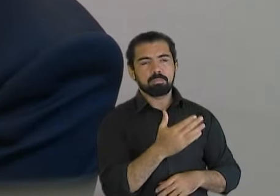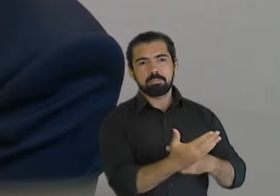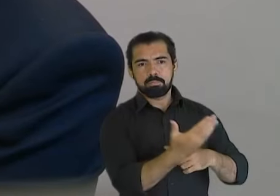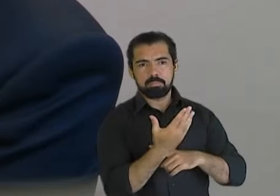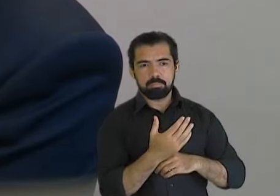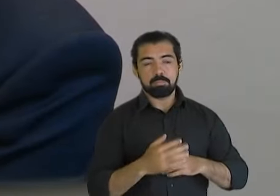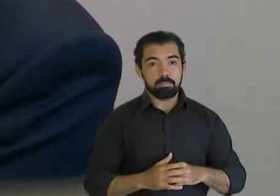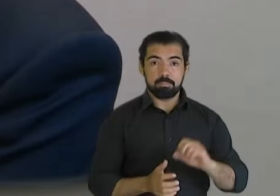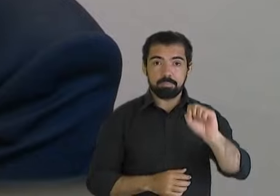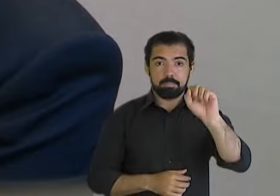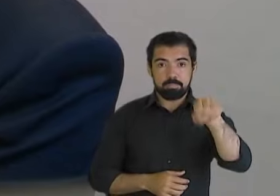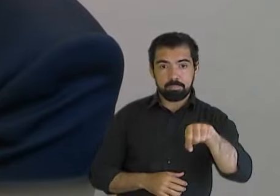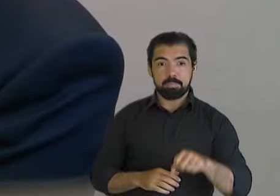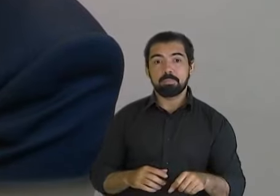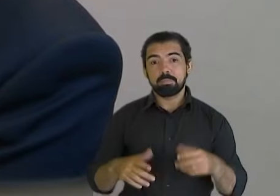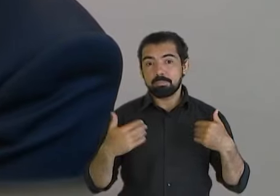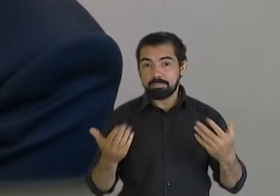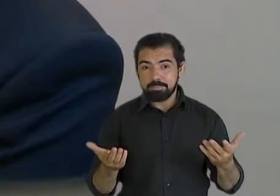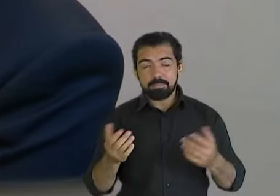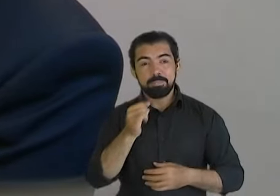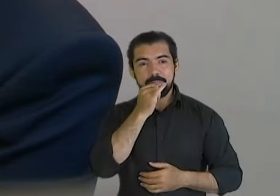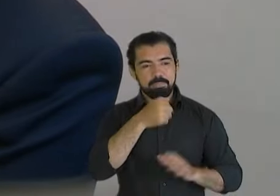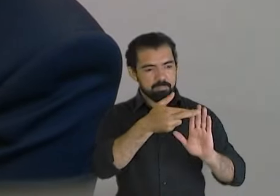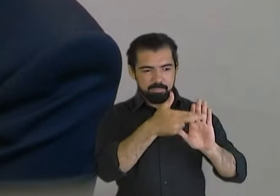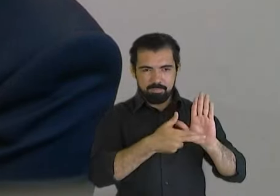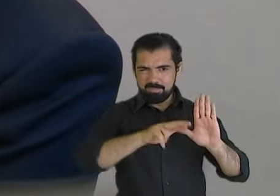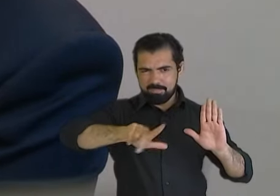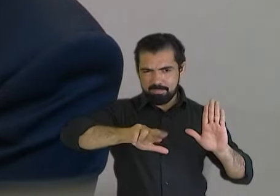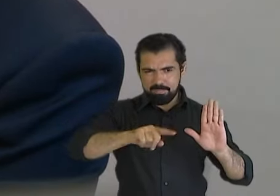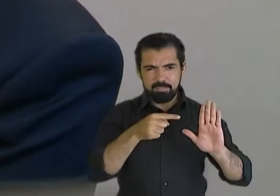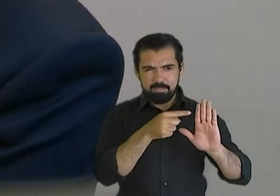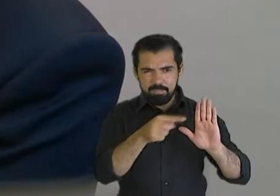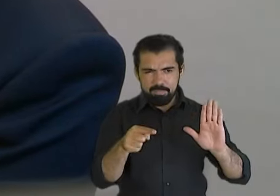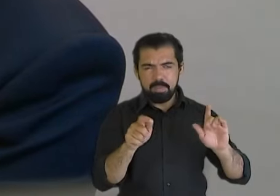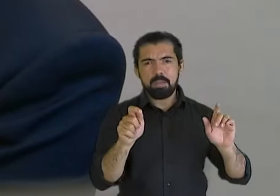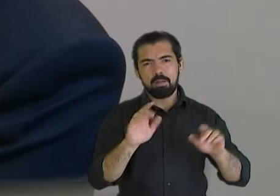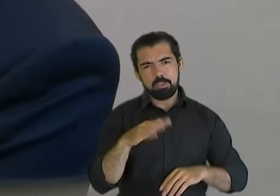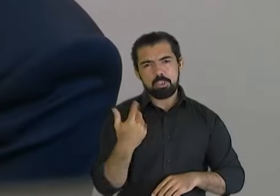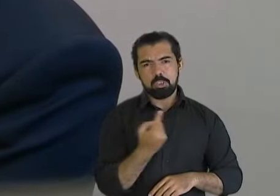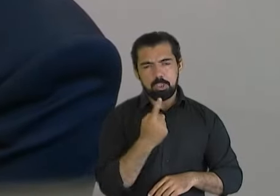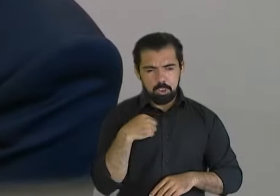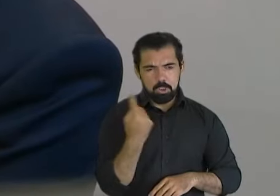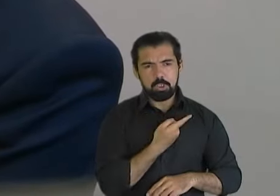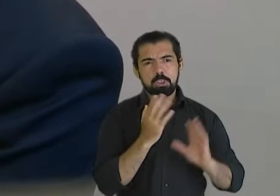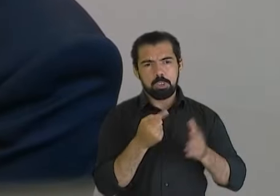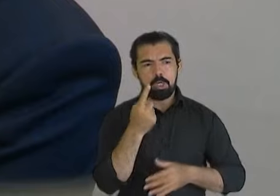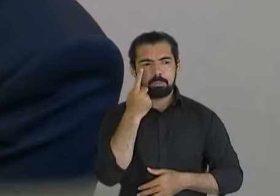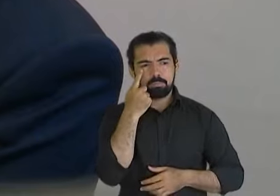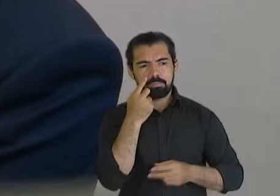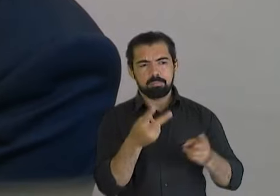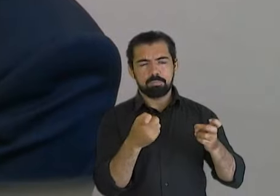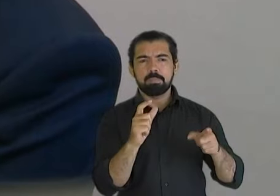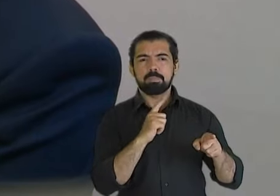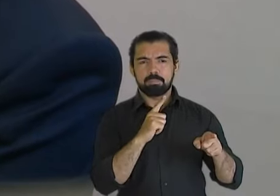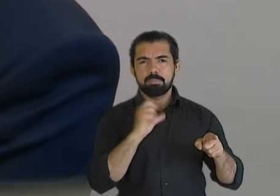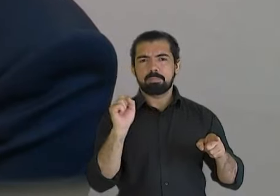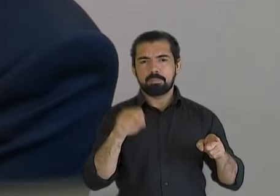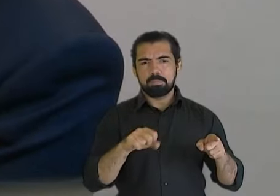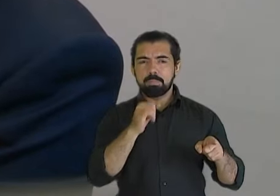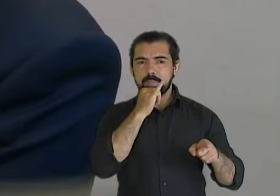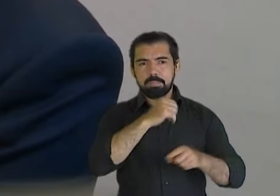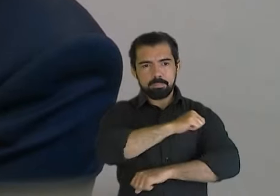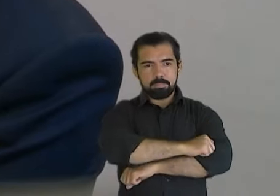crimes, mesmo as práticas que não estão regulamentadas, a gente já tem a notícia de acionamento delas na justiça. Então, por exemplo, plataformas